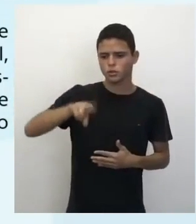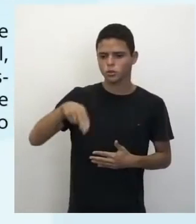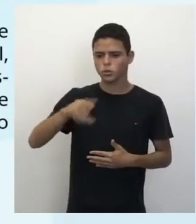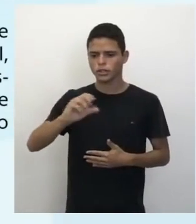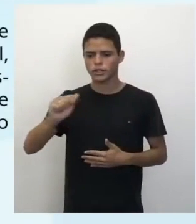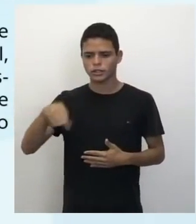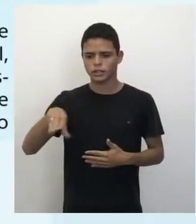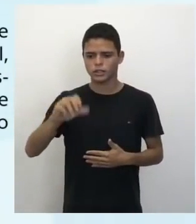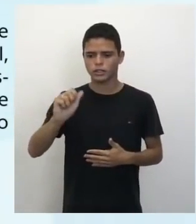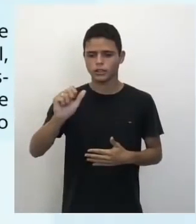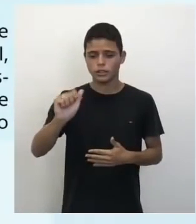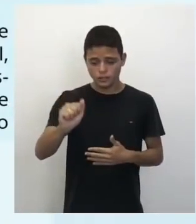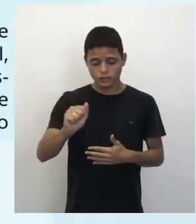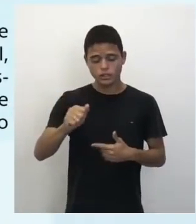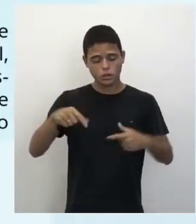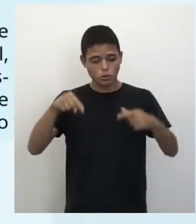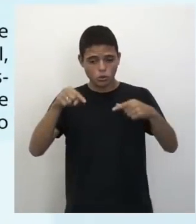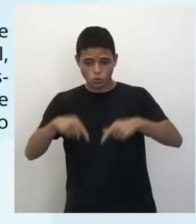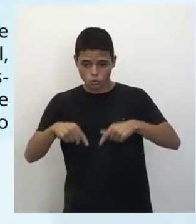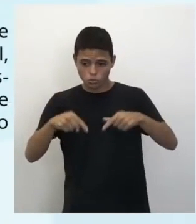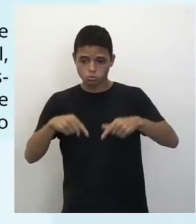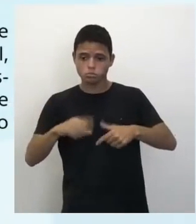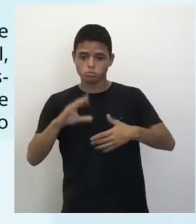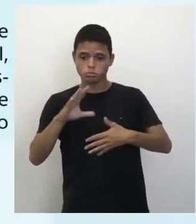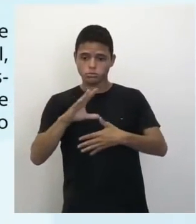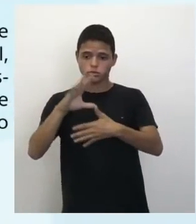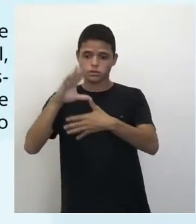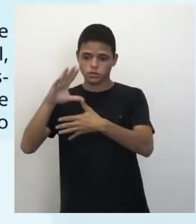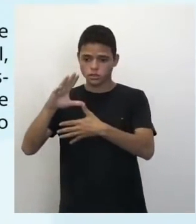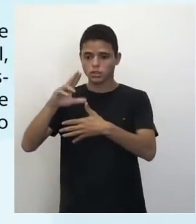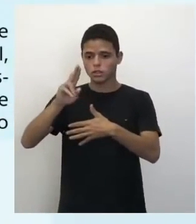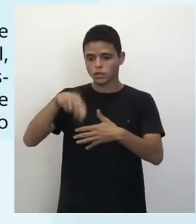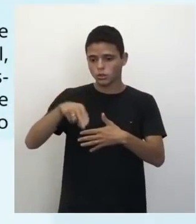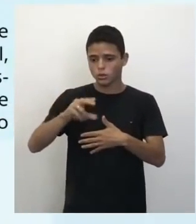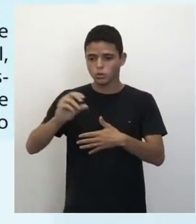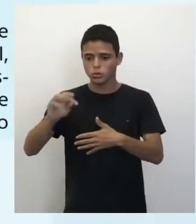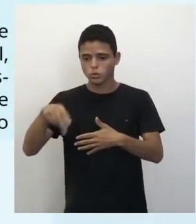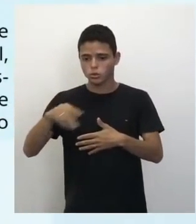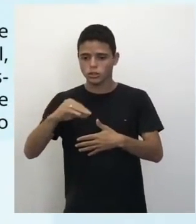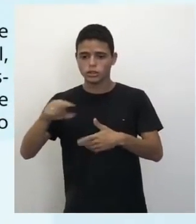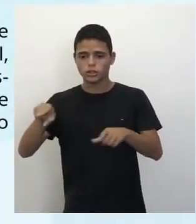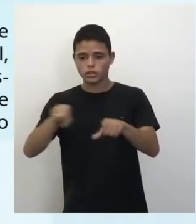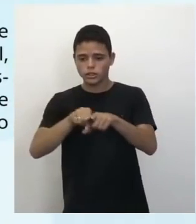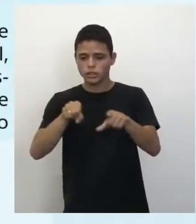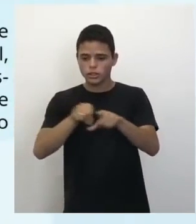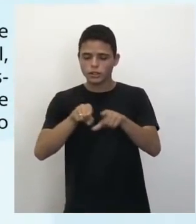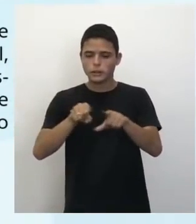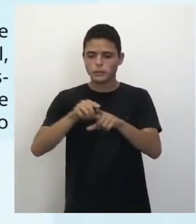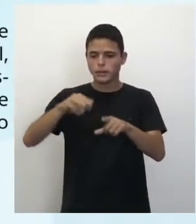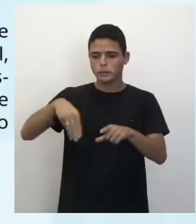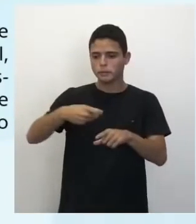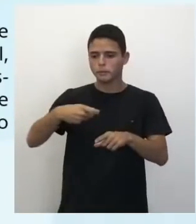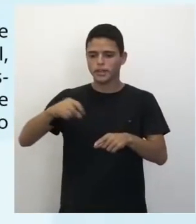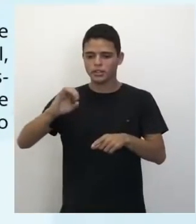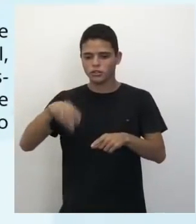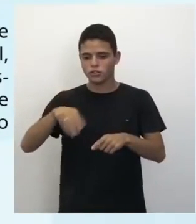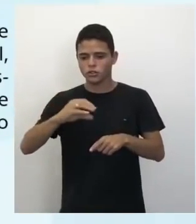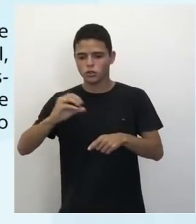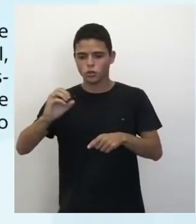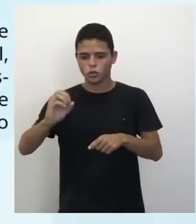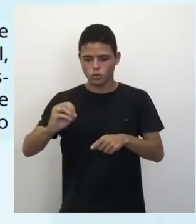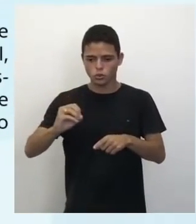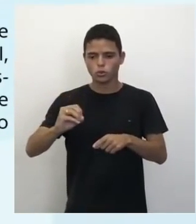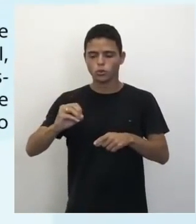Yucatán. Atualmente territórios de Honduras, Guatemala e México, entre os séculos 4 e